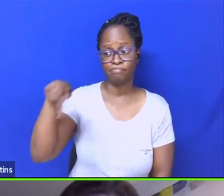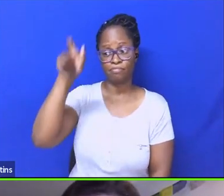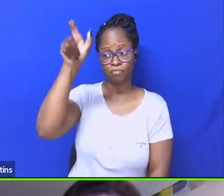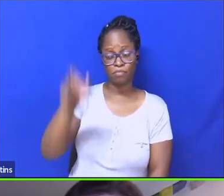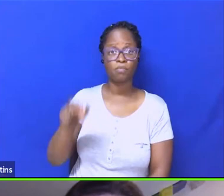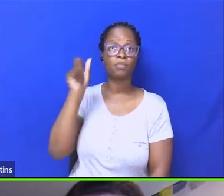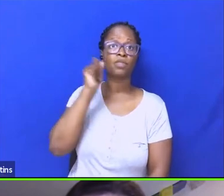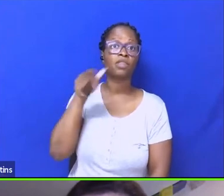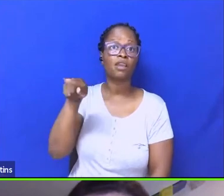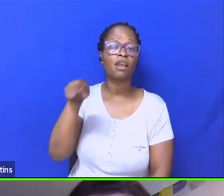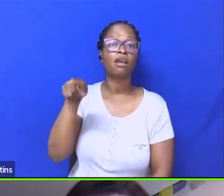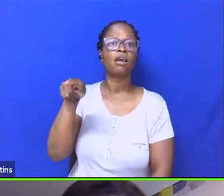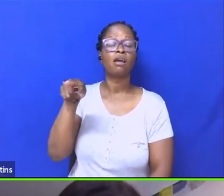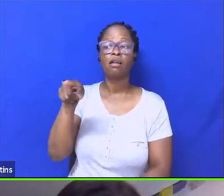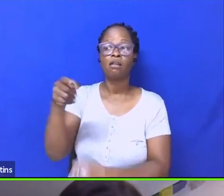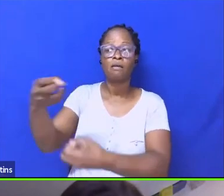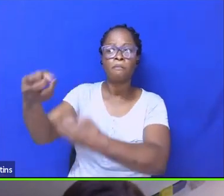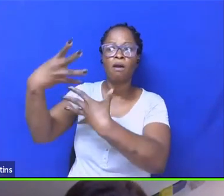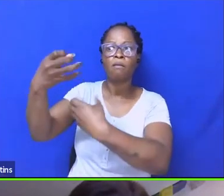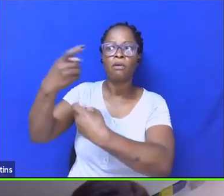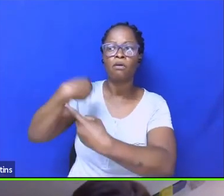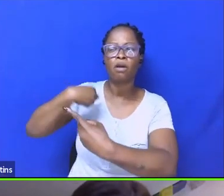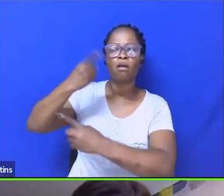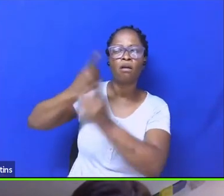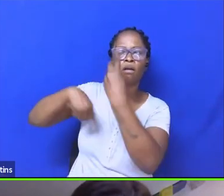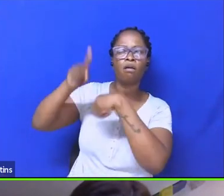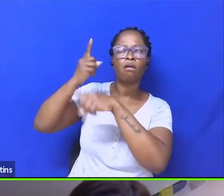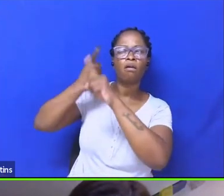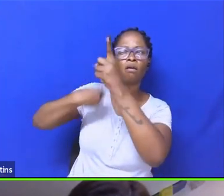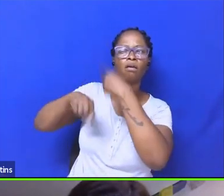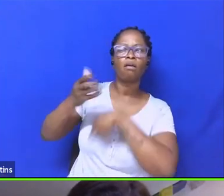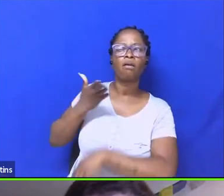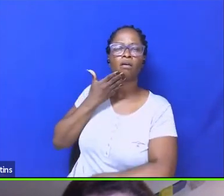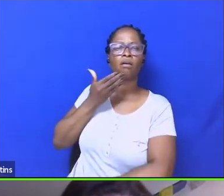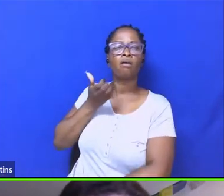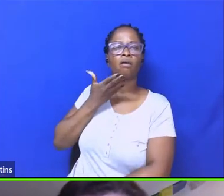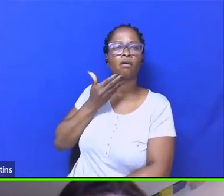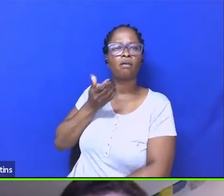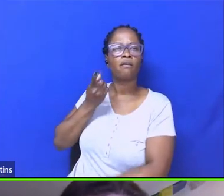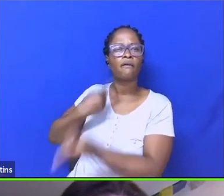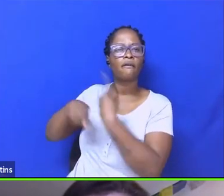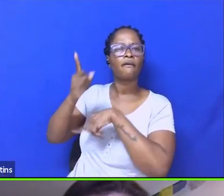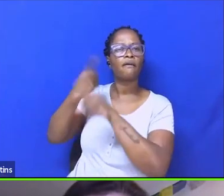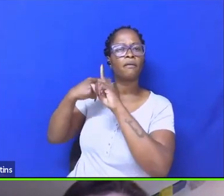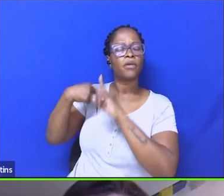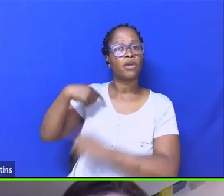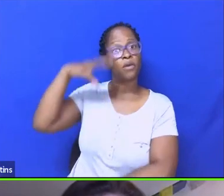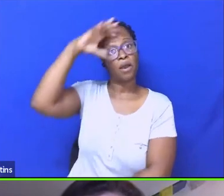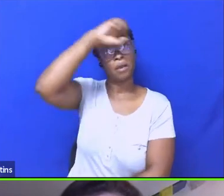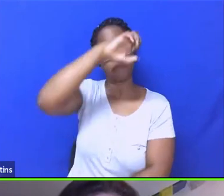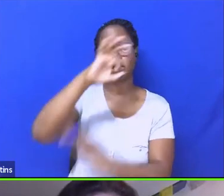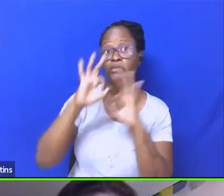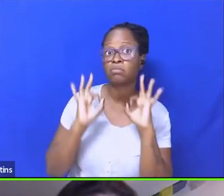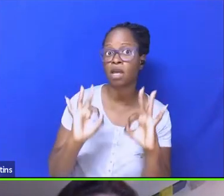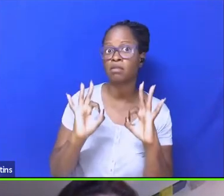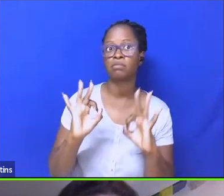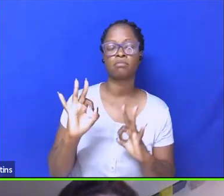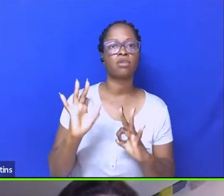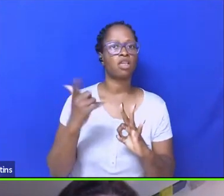porque aprendi em fundo a ser muito mais crítica do que